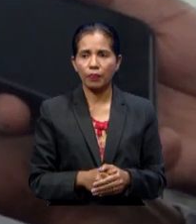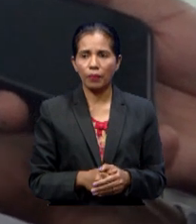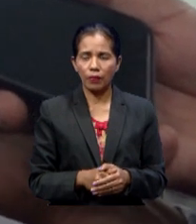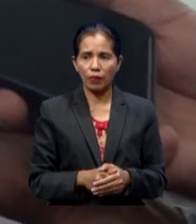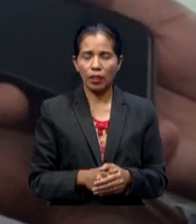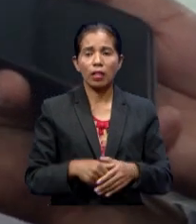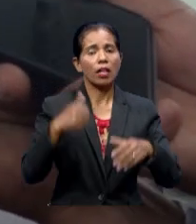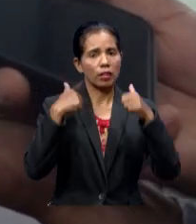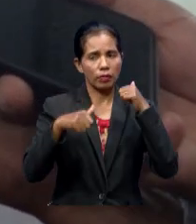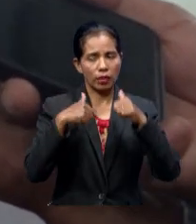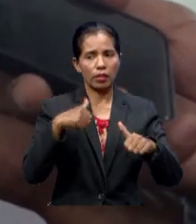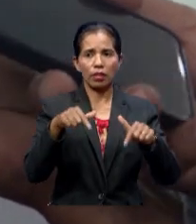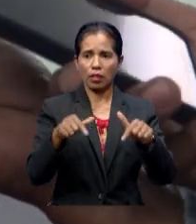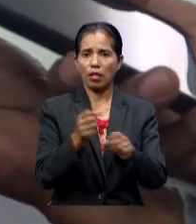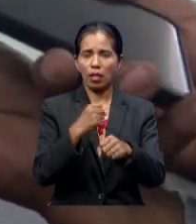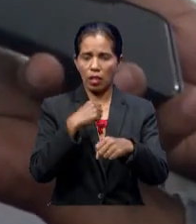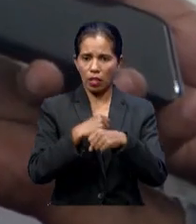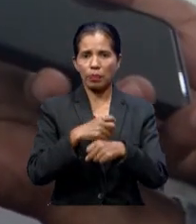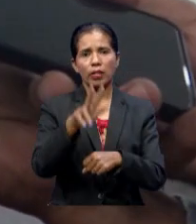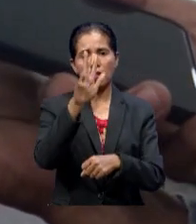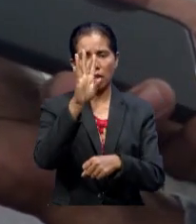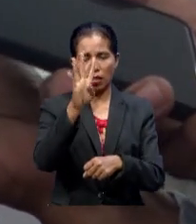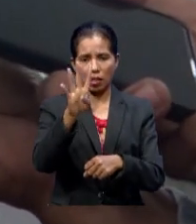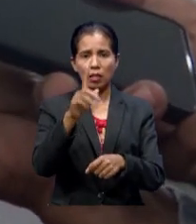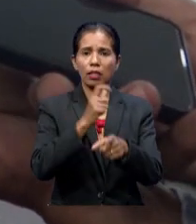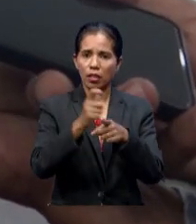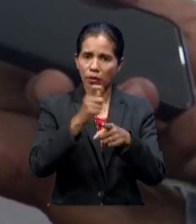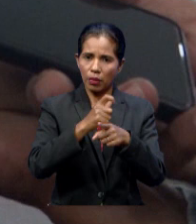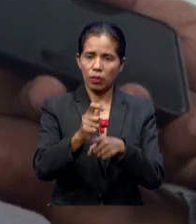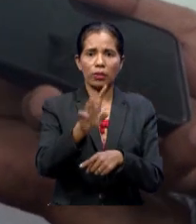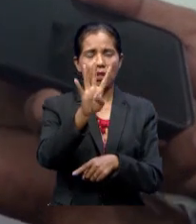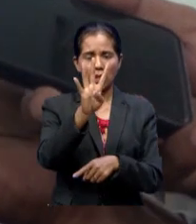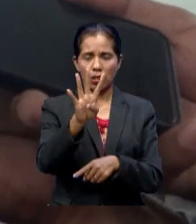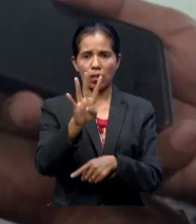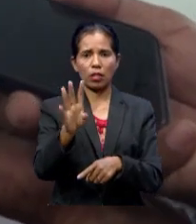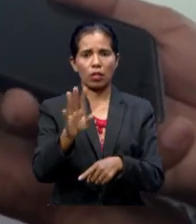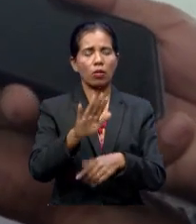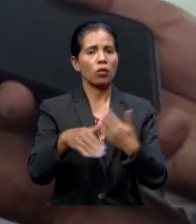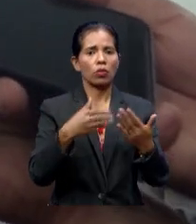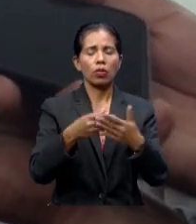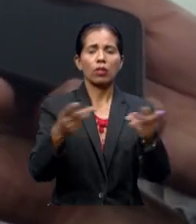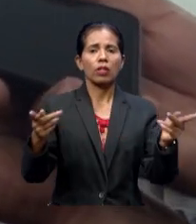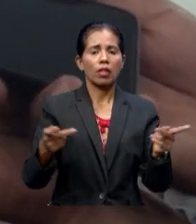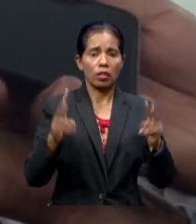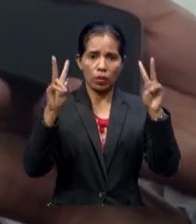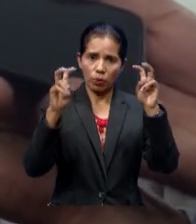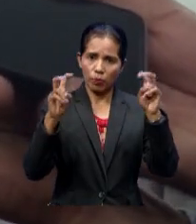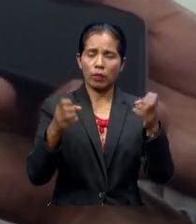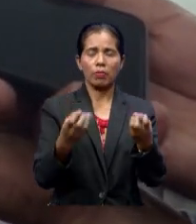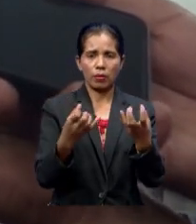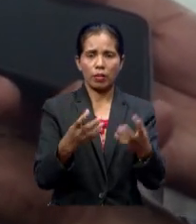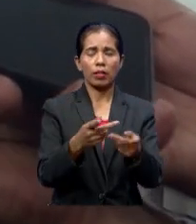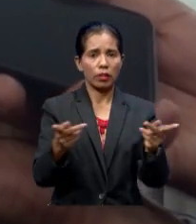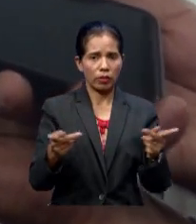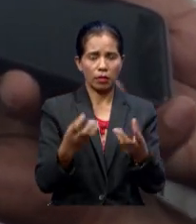atividade nene atividade era para tala toda la hat treinamento toda la hat mas cobre área barbara e